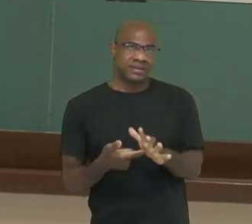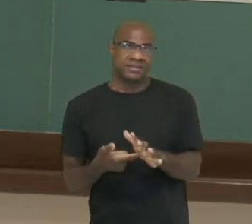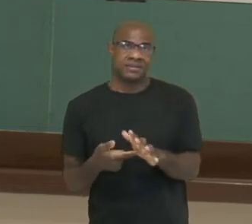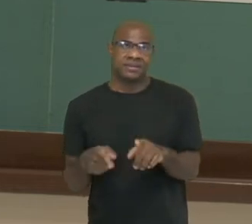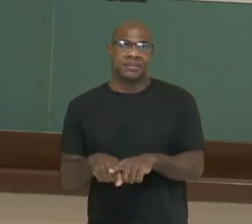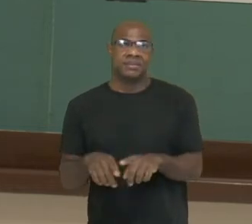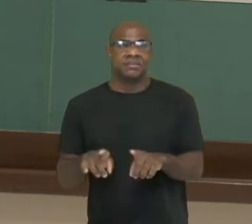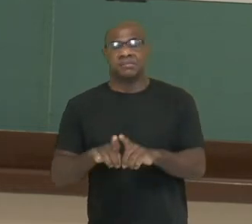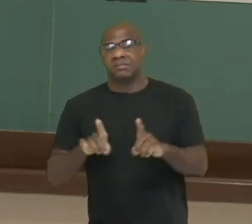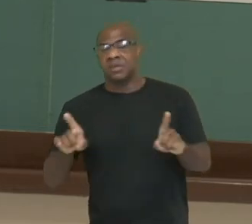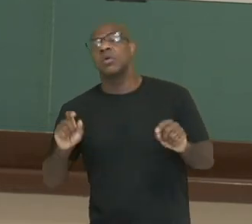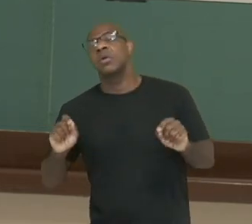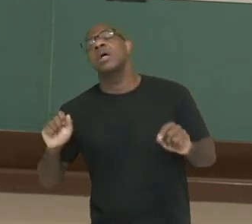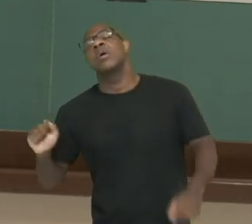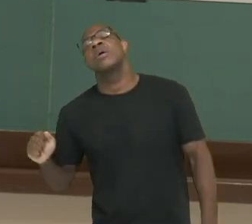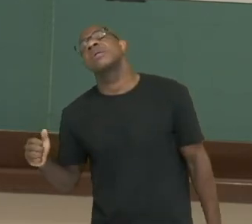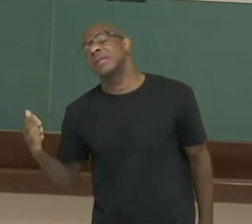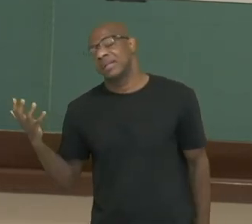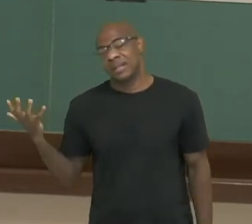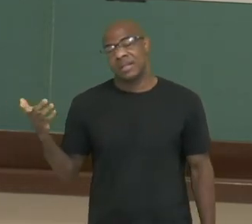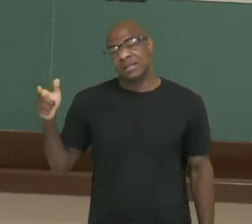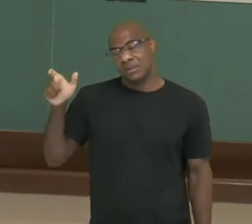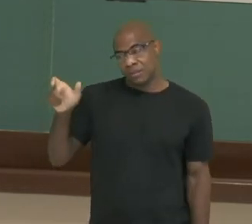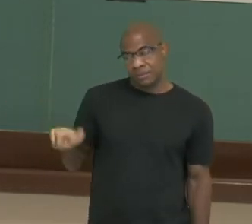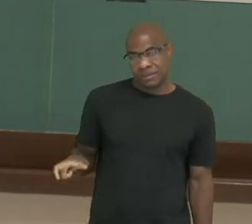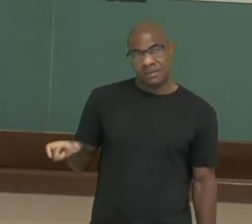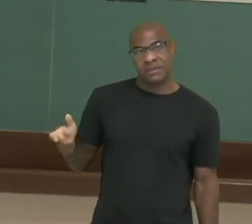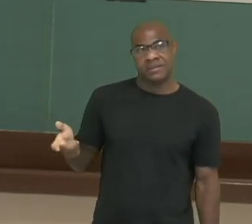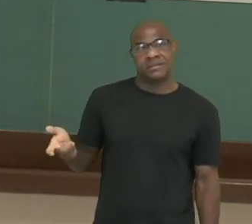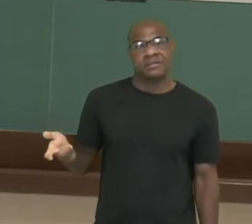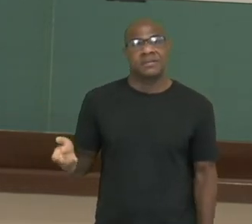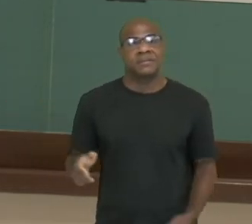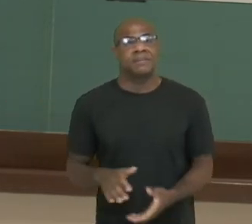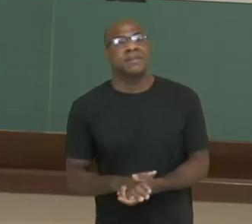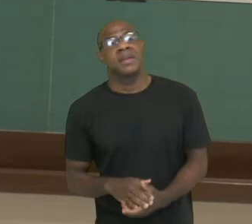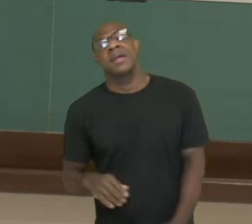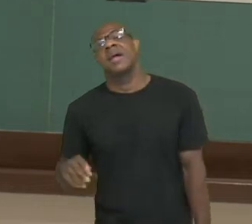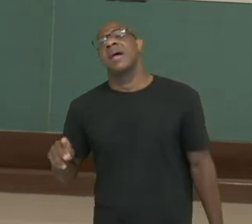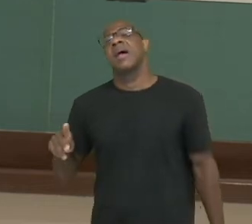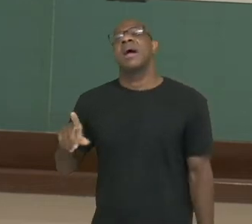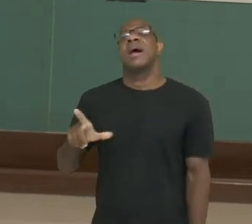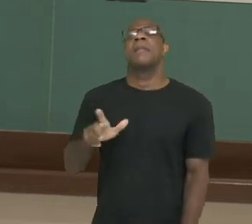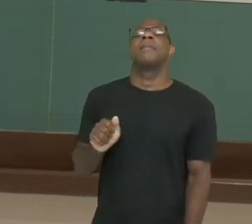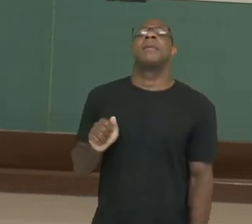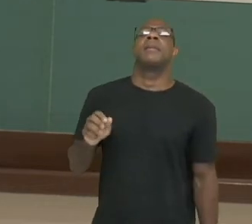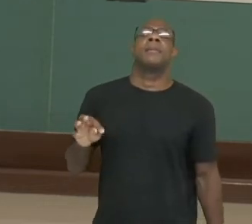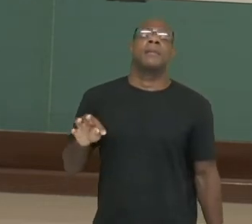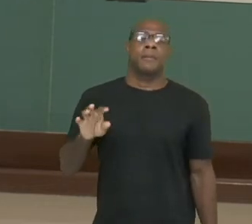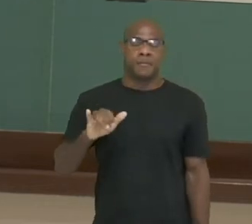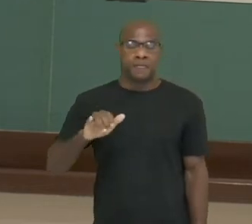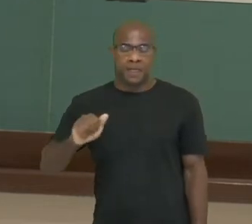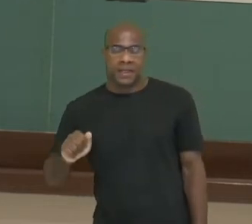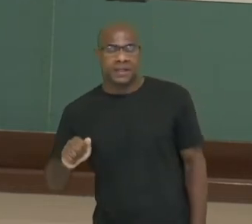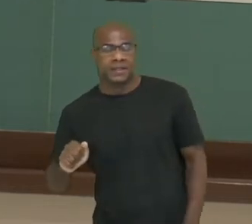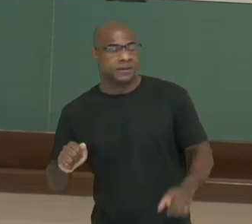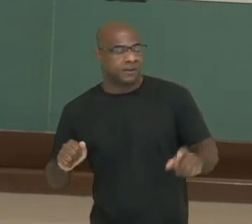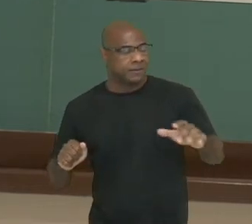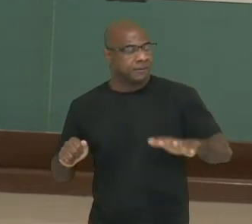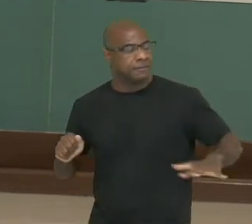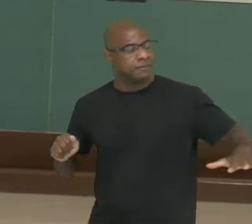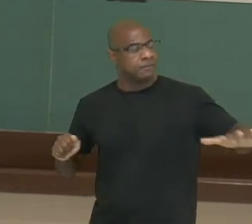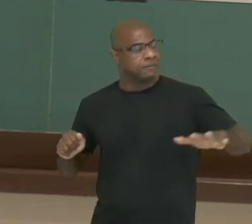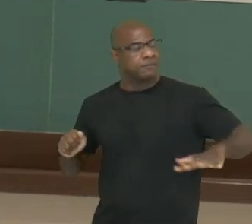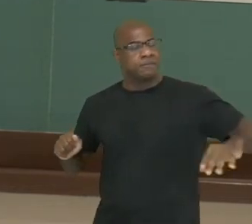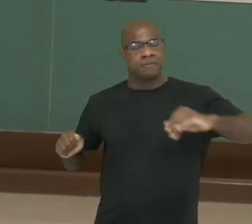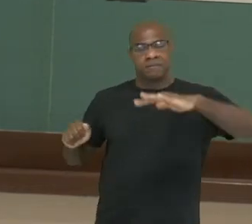distanciamento que acontece com essa personagem. A plateia, né? Então, assim, essa quebra vai acontecer também direto com